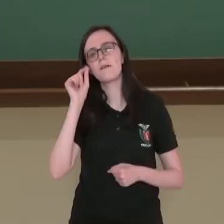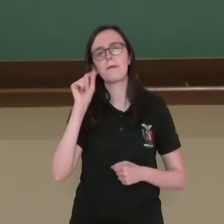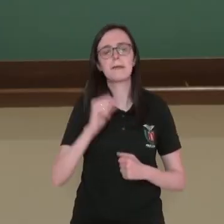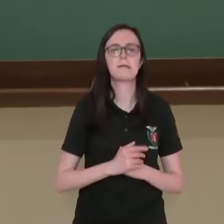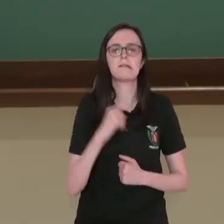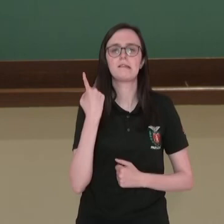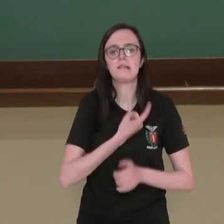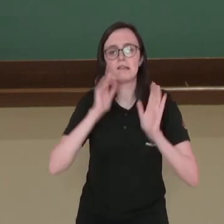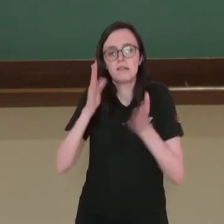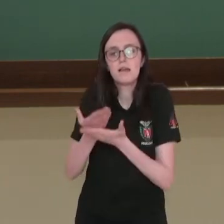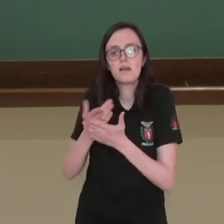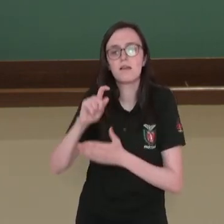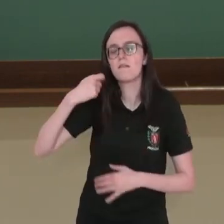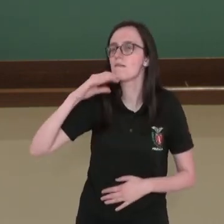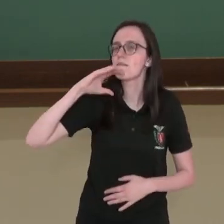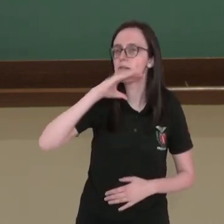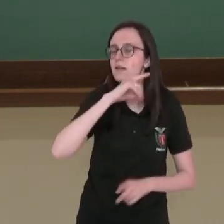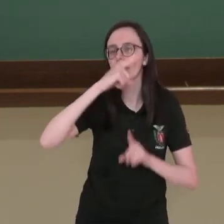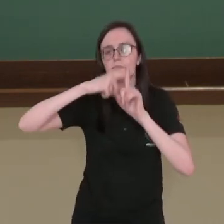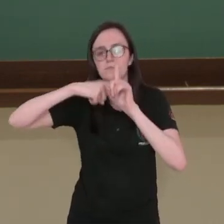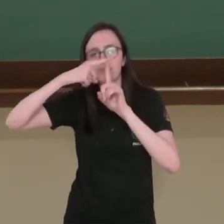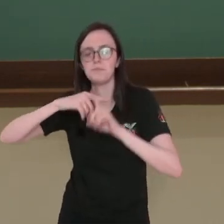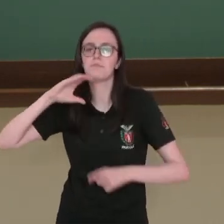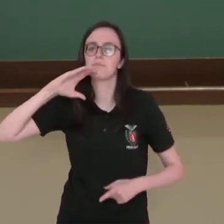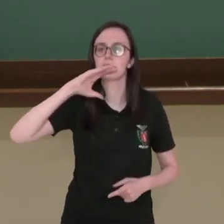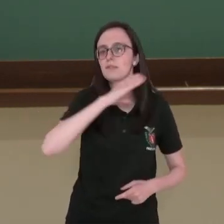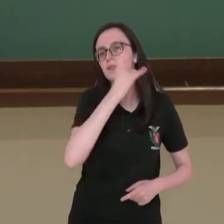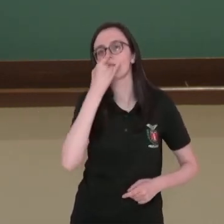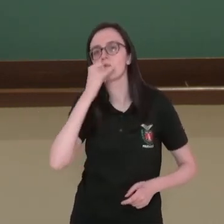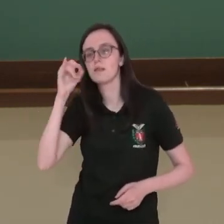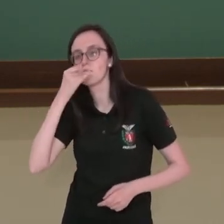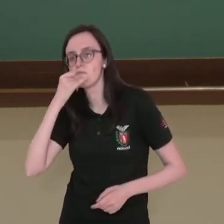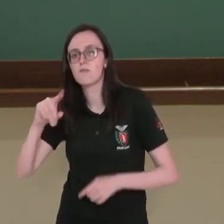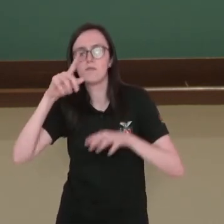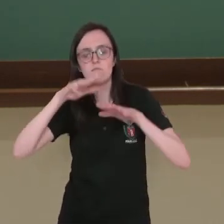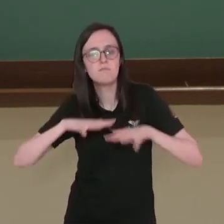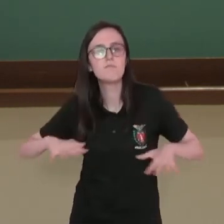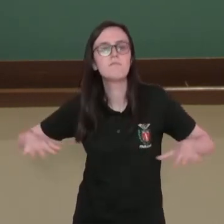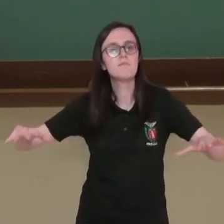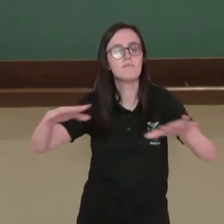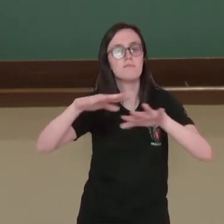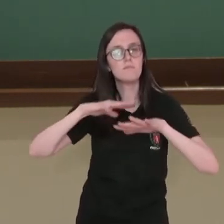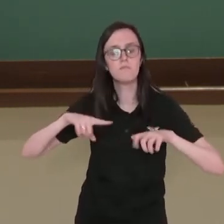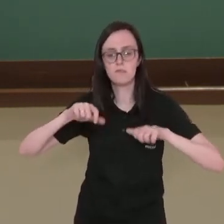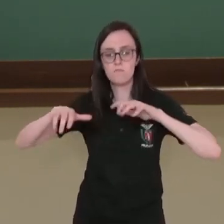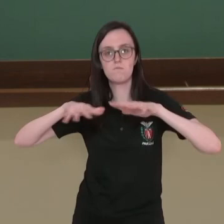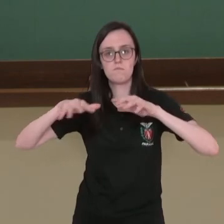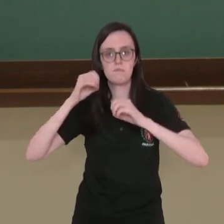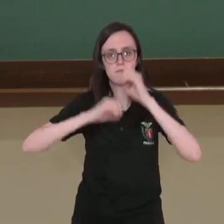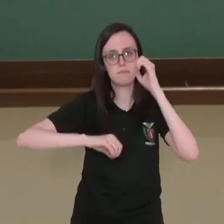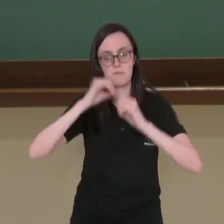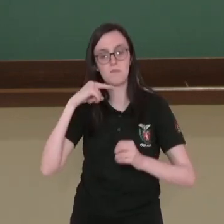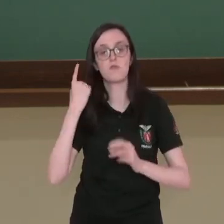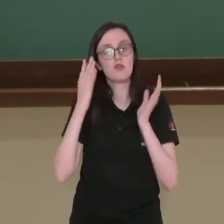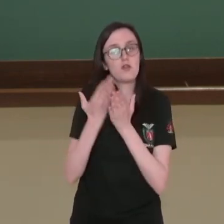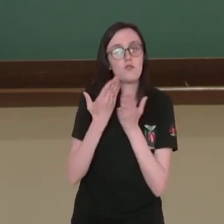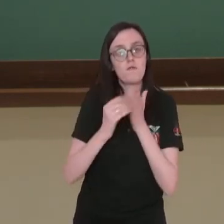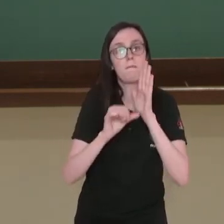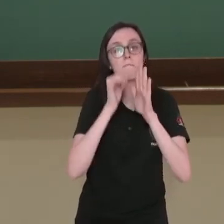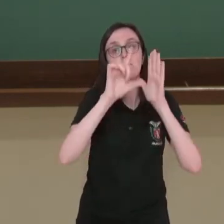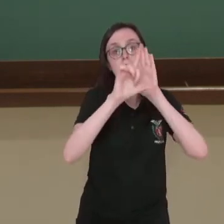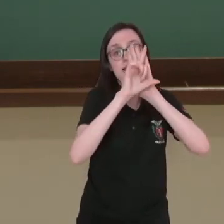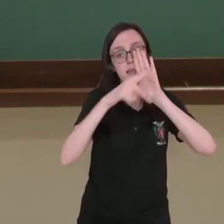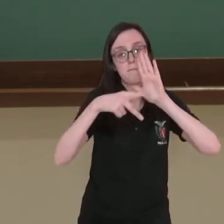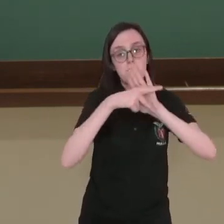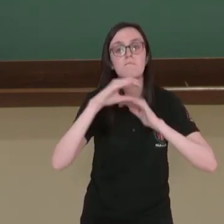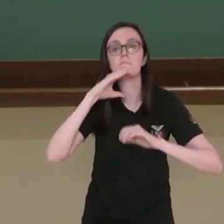nós vimos o que? Calor, temperatura. Calor é uma energia, temperatura é uma medição da agitação das moléculas. Vimos a primeira lei da termodinâmica,